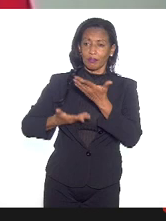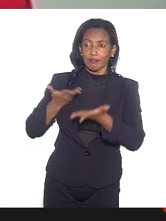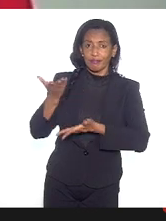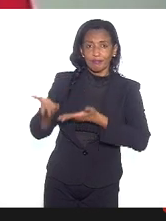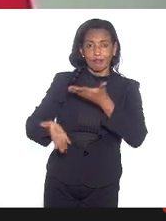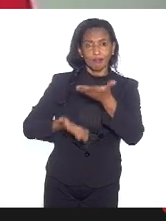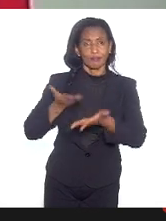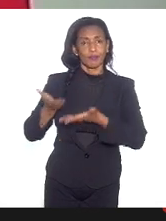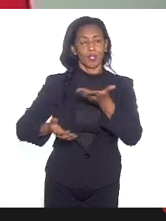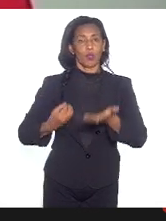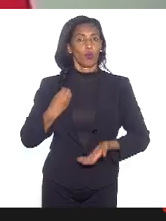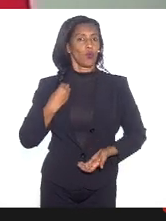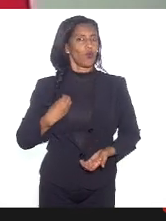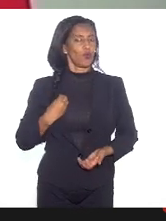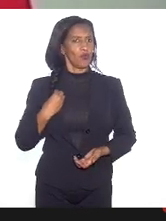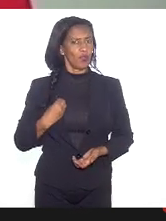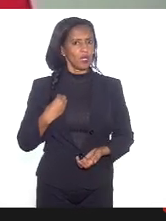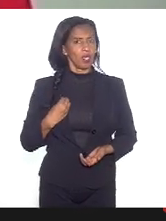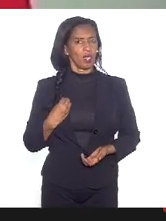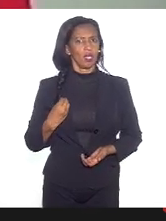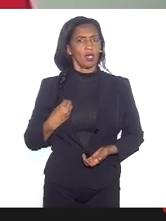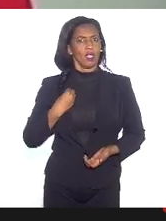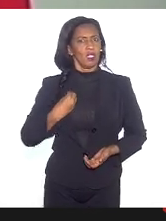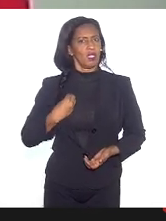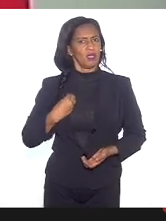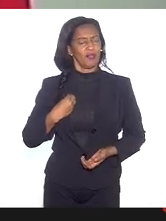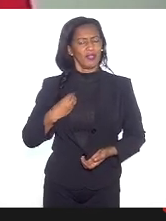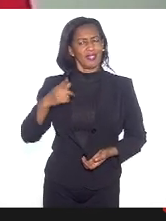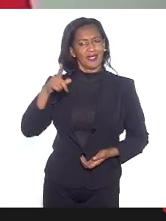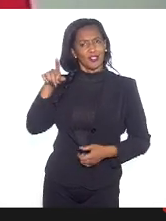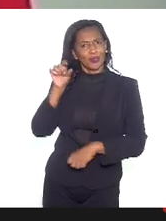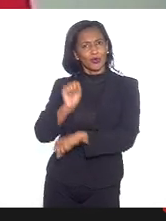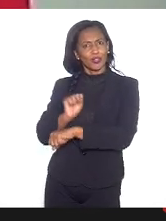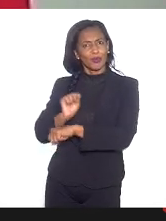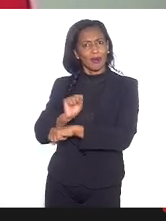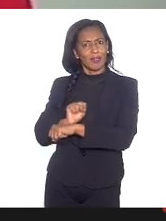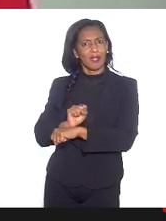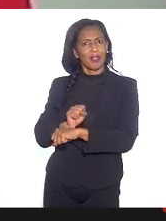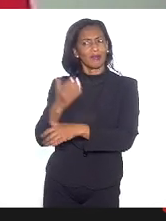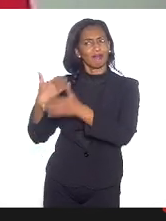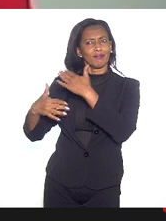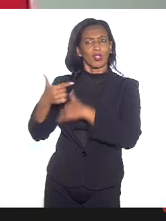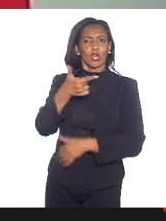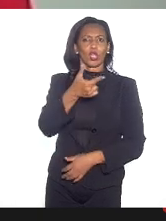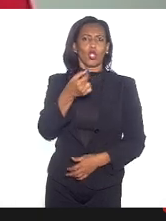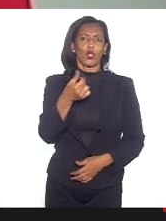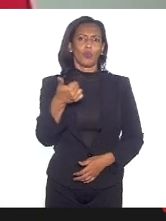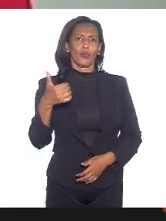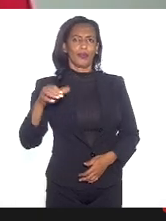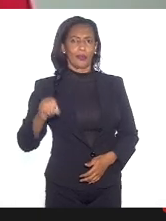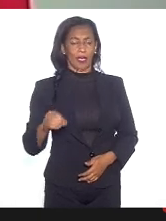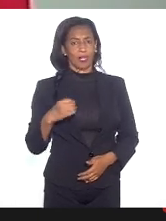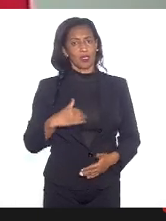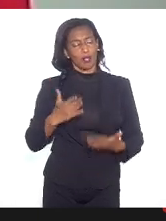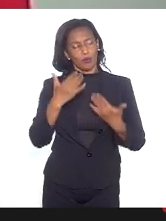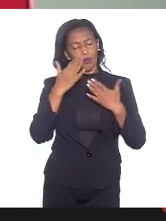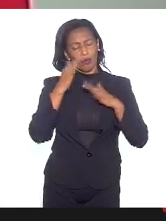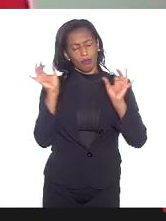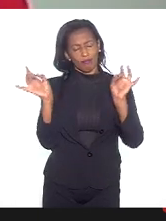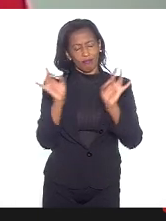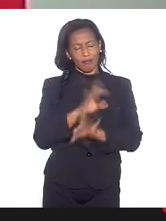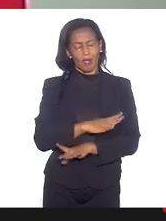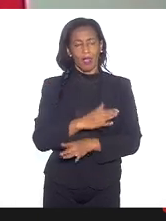de vidas, que vidas estão suspensas desde 2010. Então, vou me encerrar agradecendo à Procuradoria por